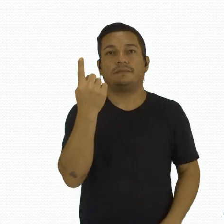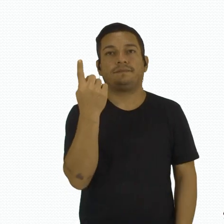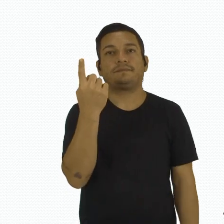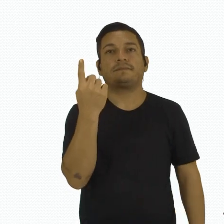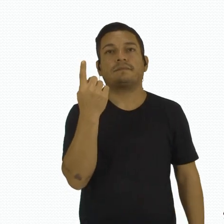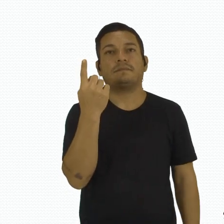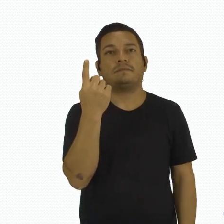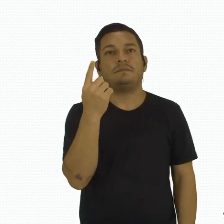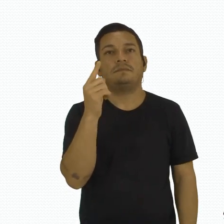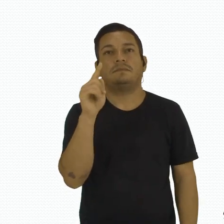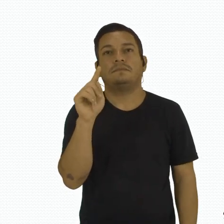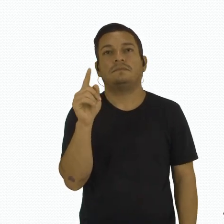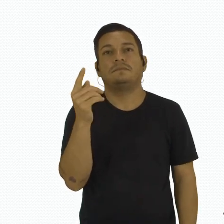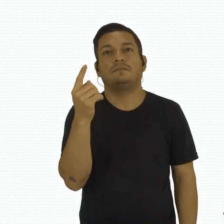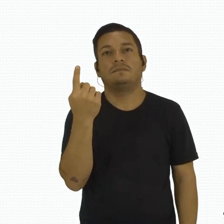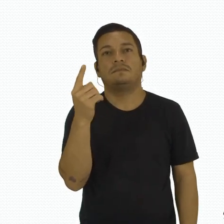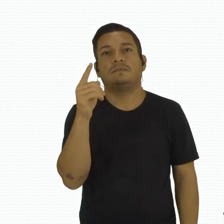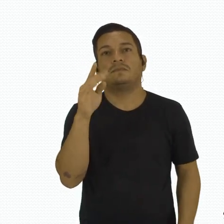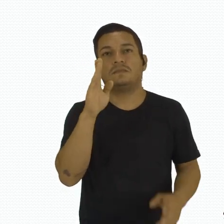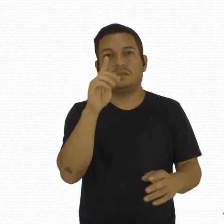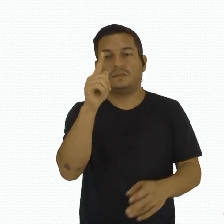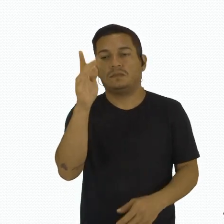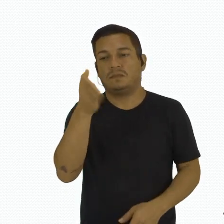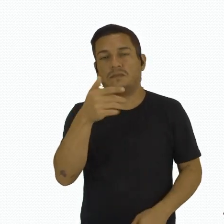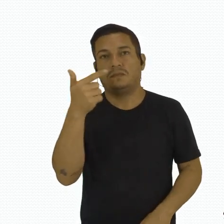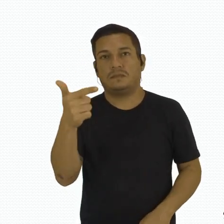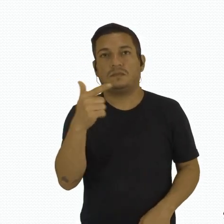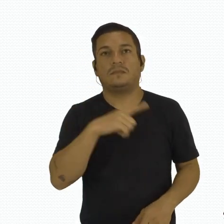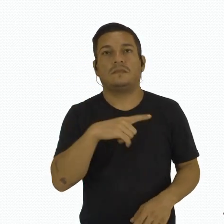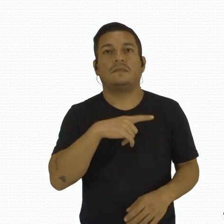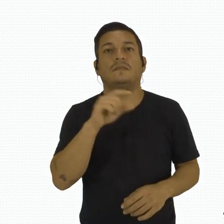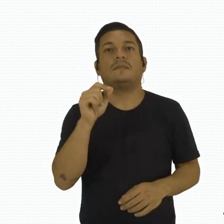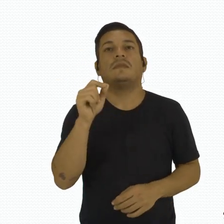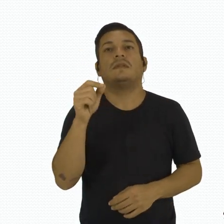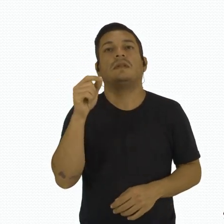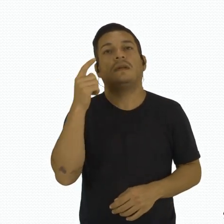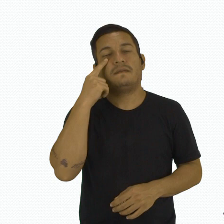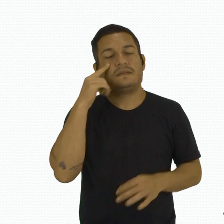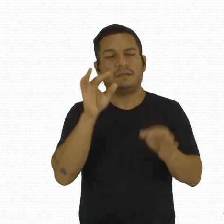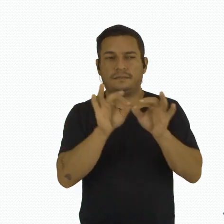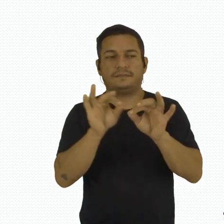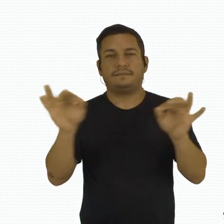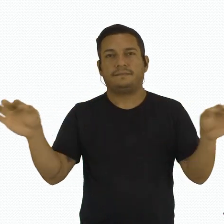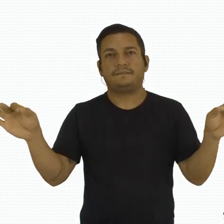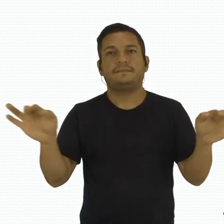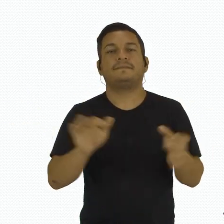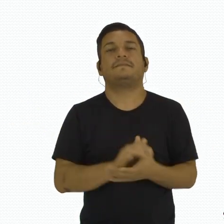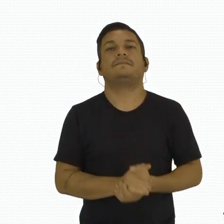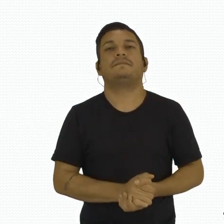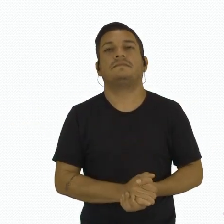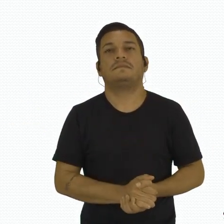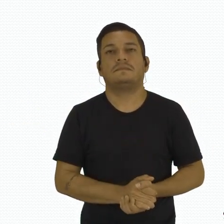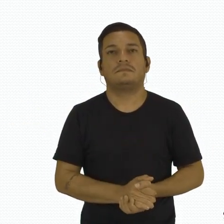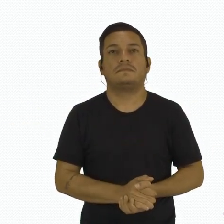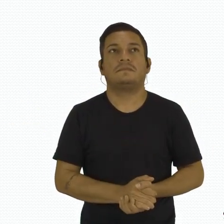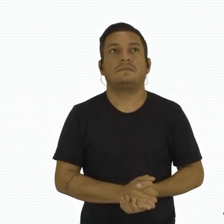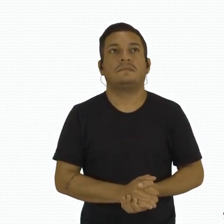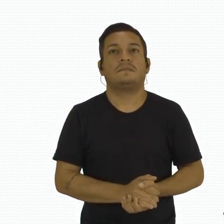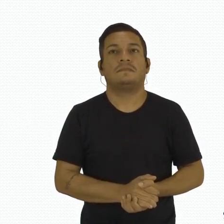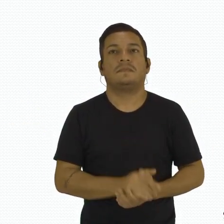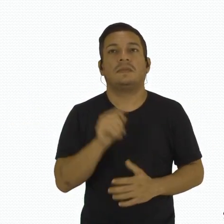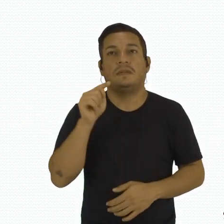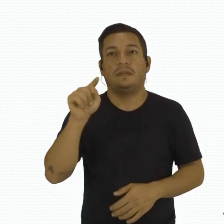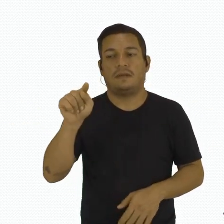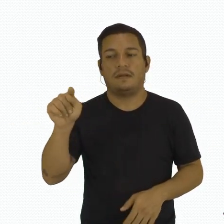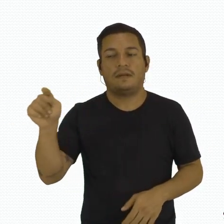entre a metade de 0 e 1. Menos 0,5 ali na metade entre menos 1 e 0. E assim por diante. As